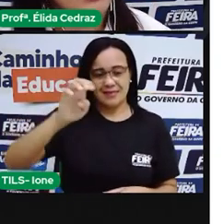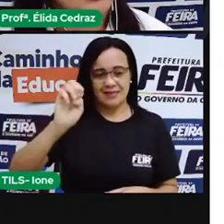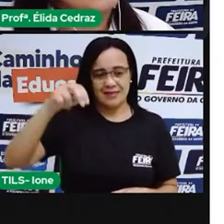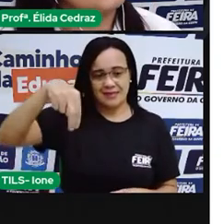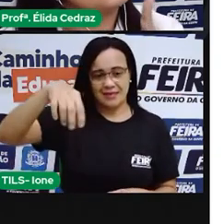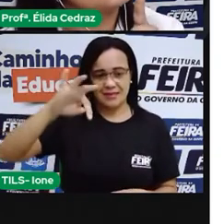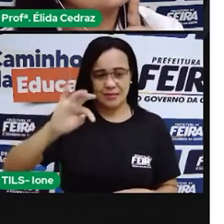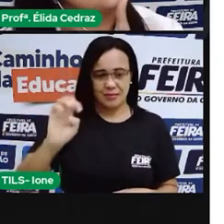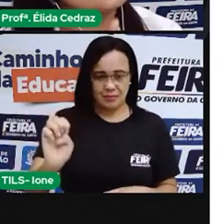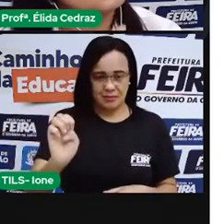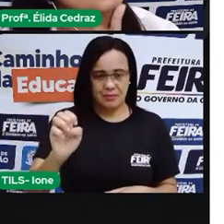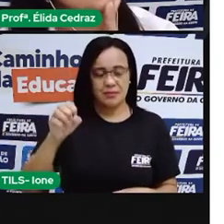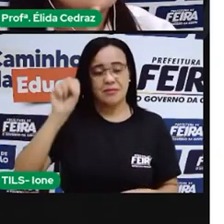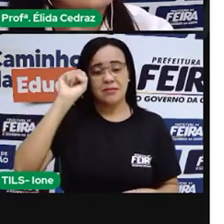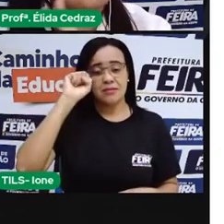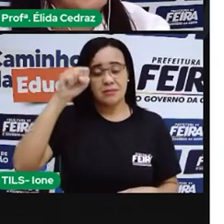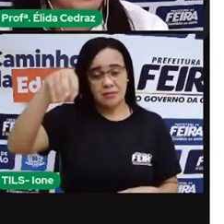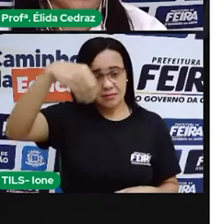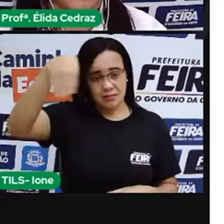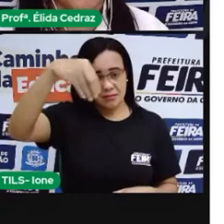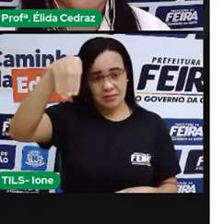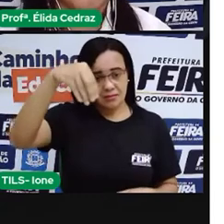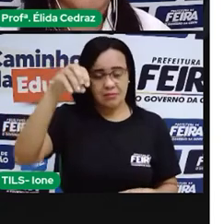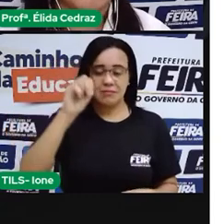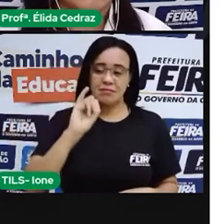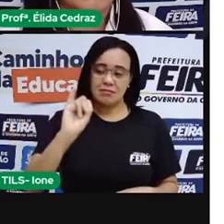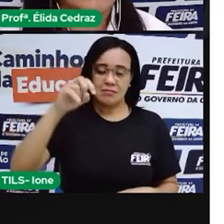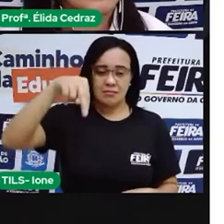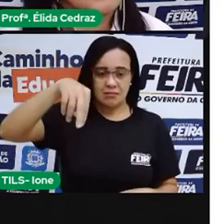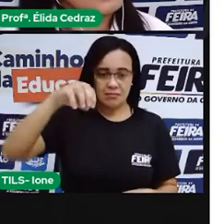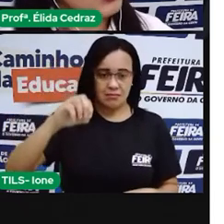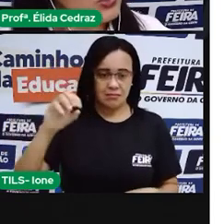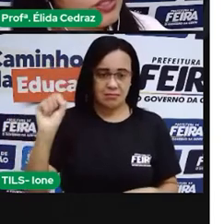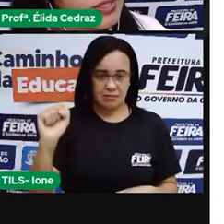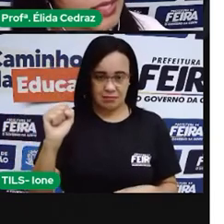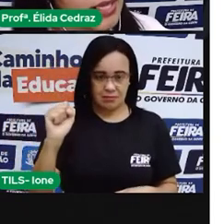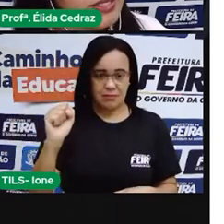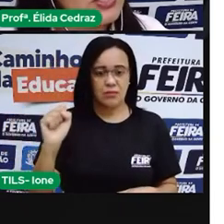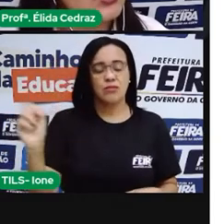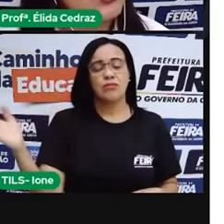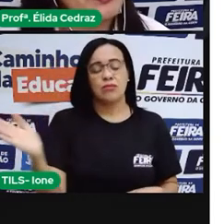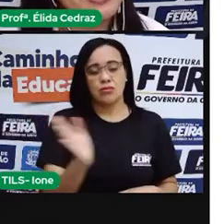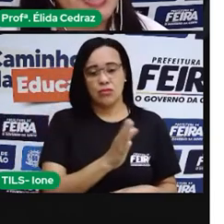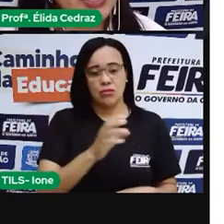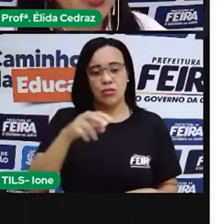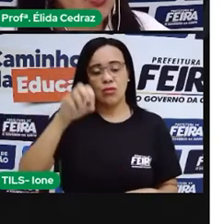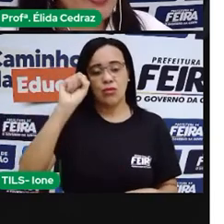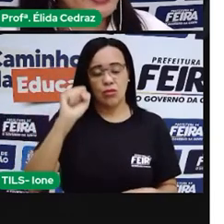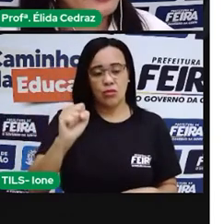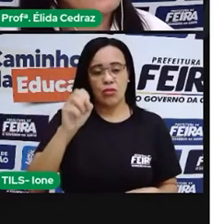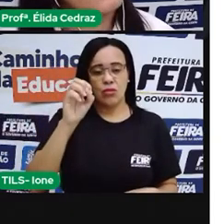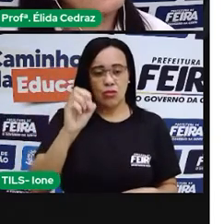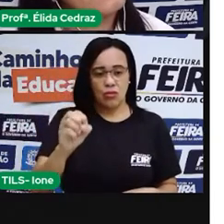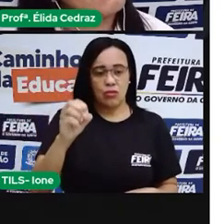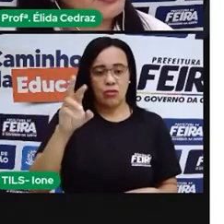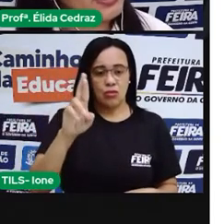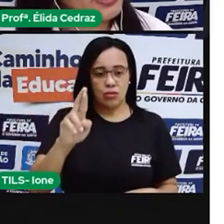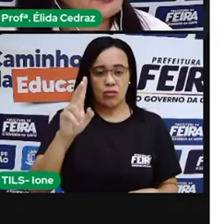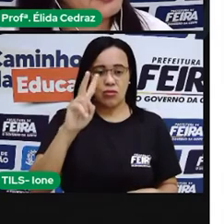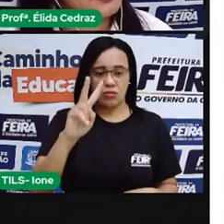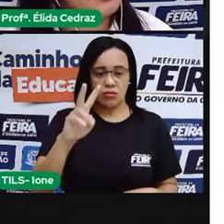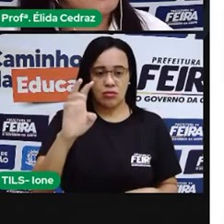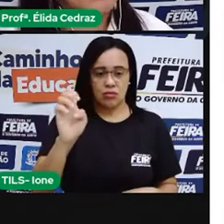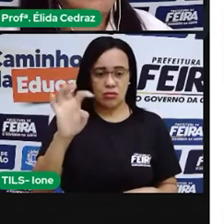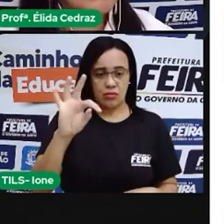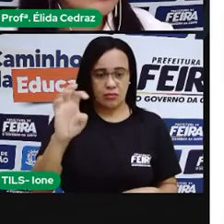sorvete e suspiro. Todas elas começaram com a letra